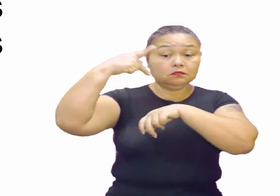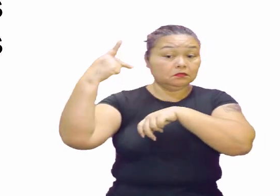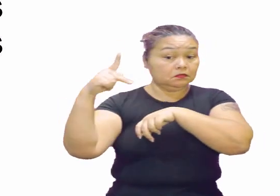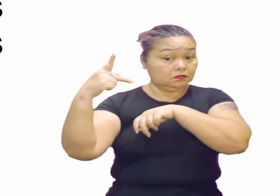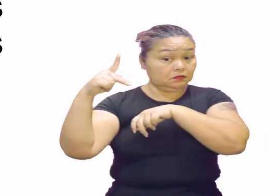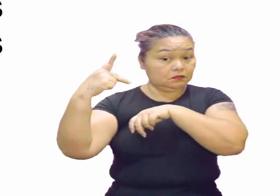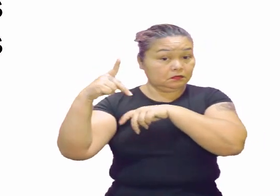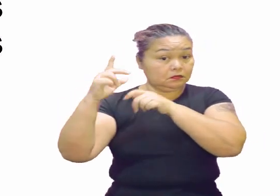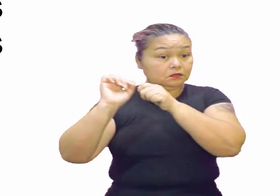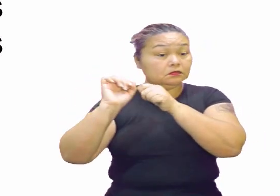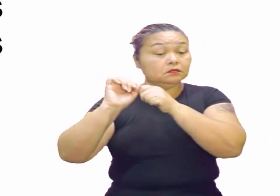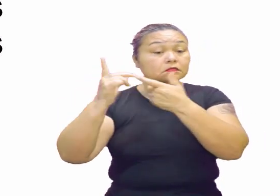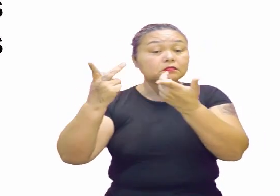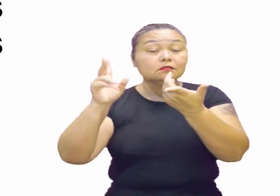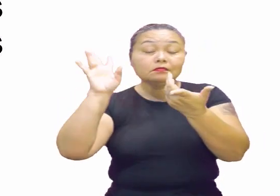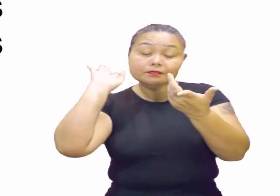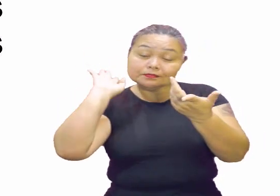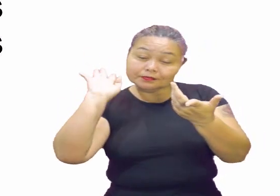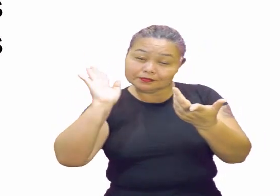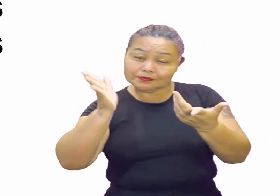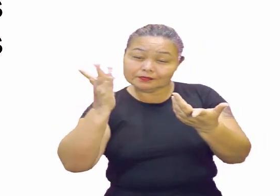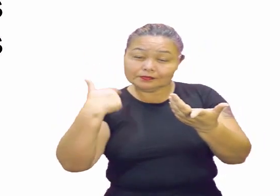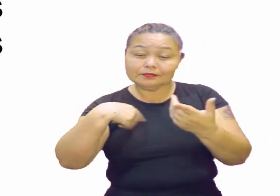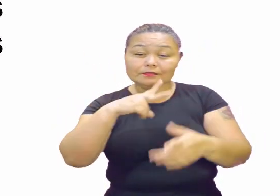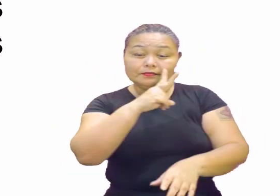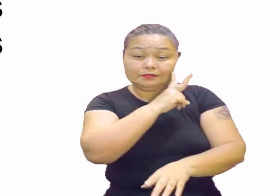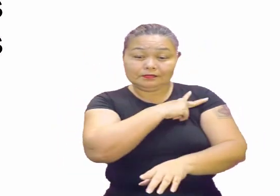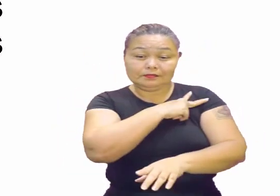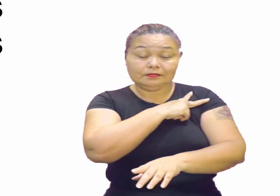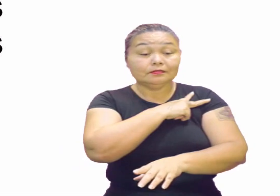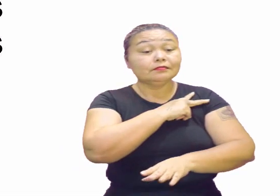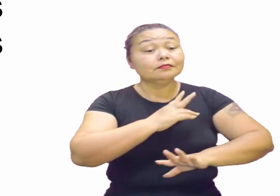já viram essa história lá no 2º ano.